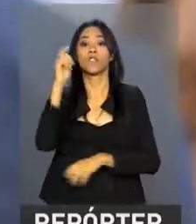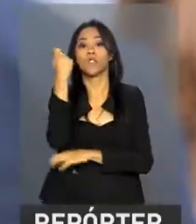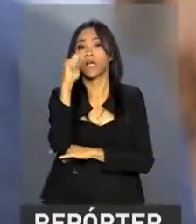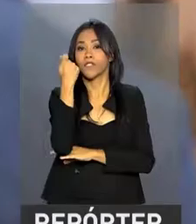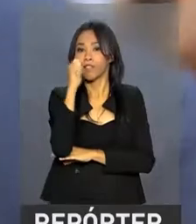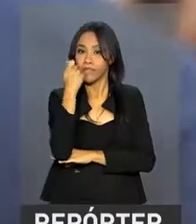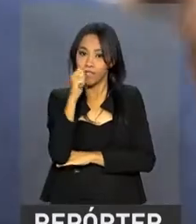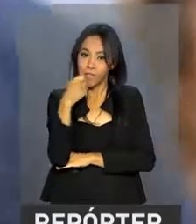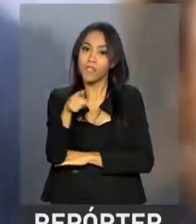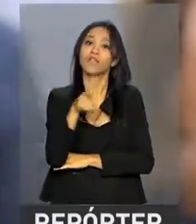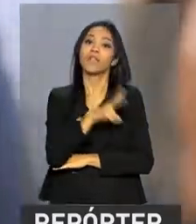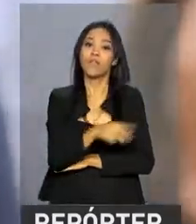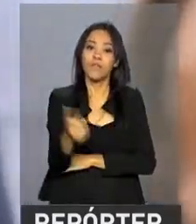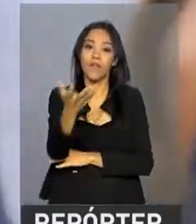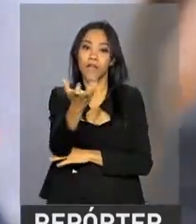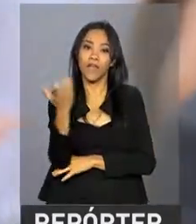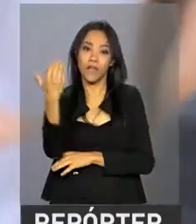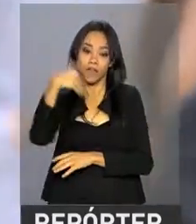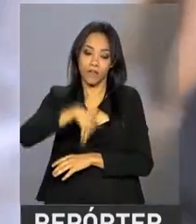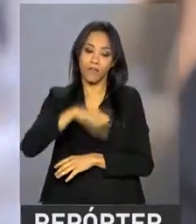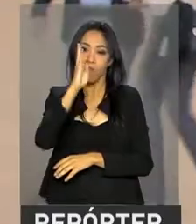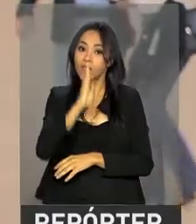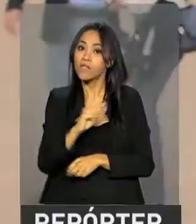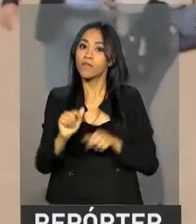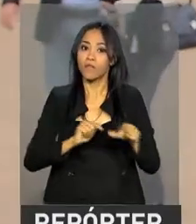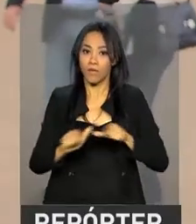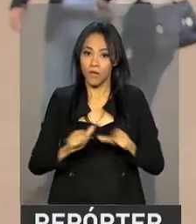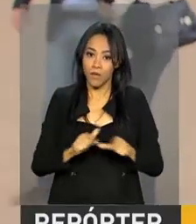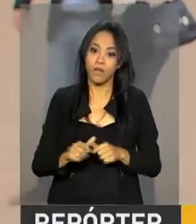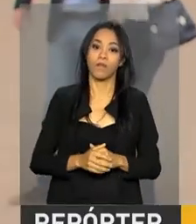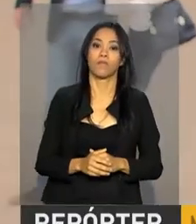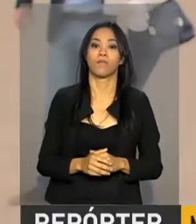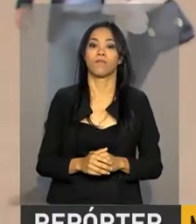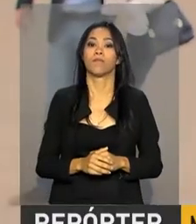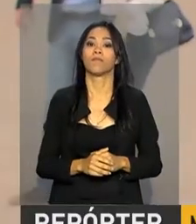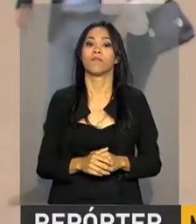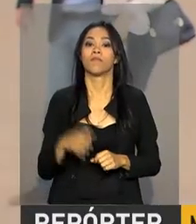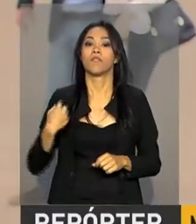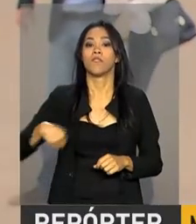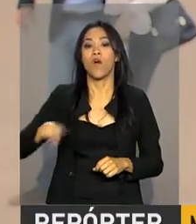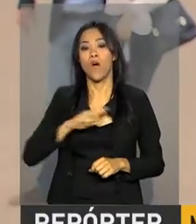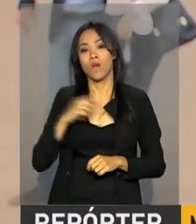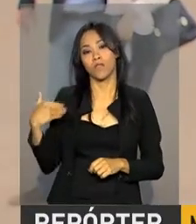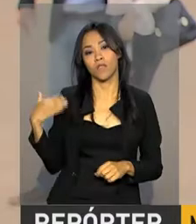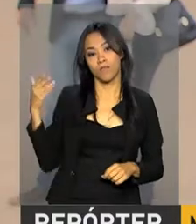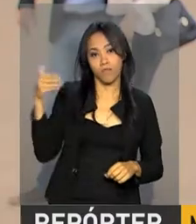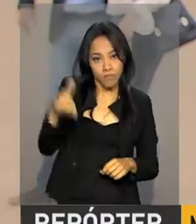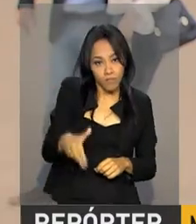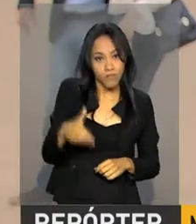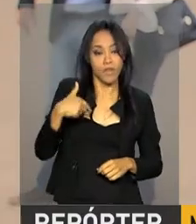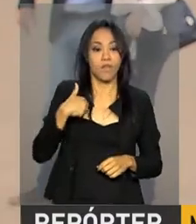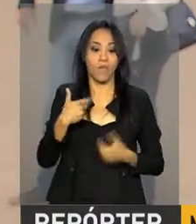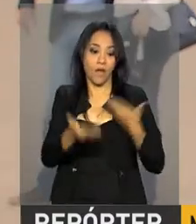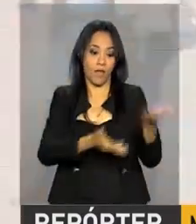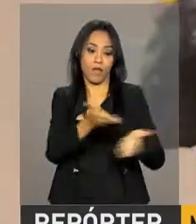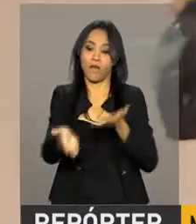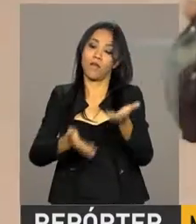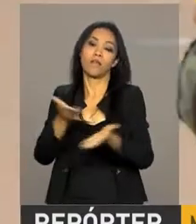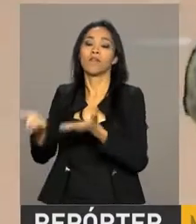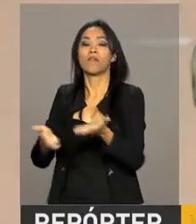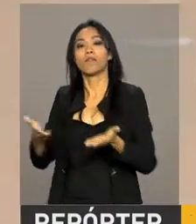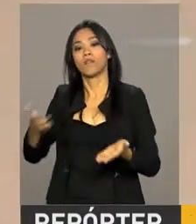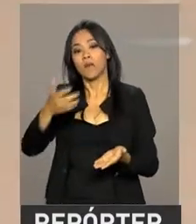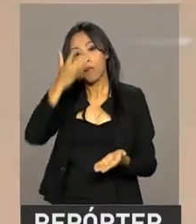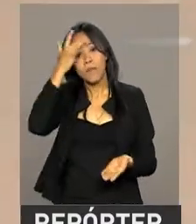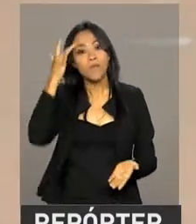poder exercer a profissão no Brasil pelo programa. Nós estamos aqui para nos dedicar às pessoas que nos aguardam, né? Uma